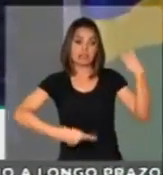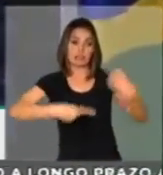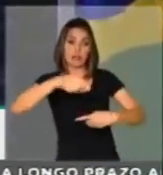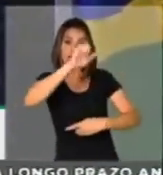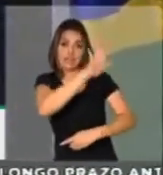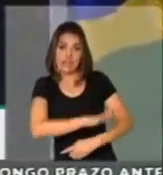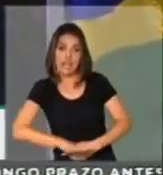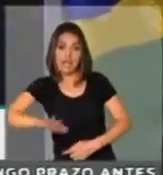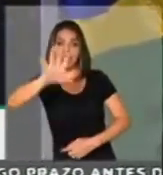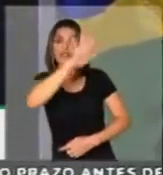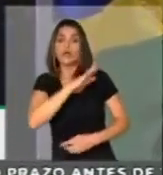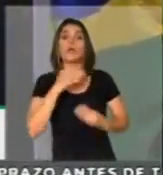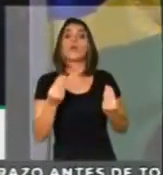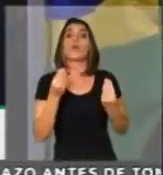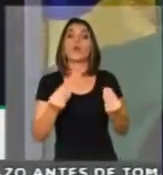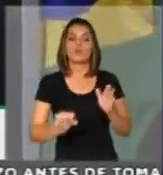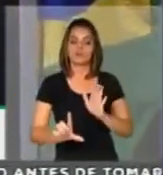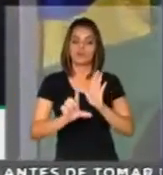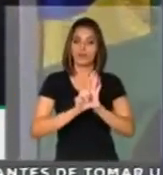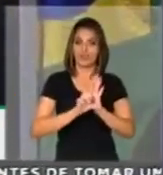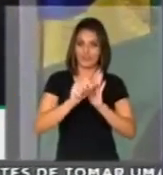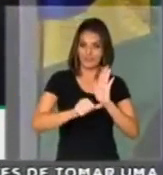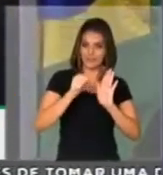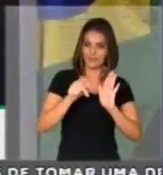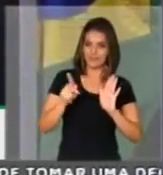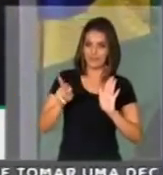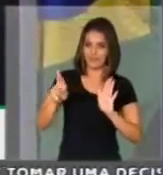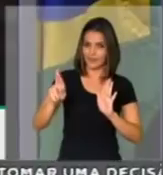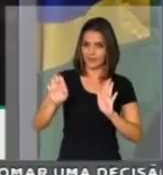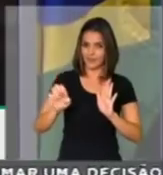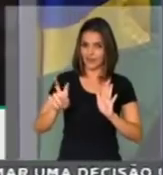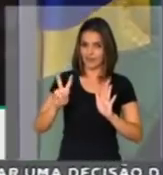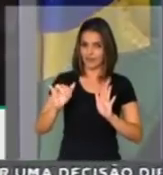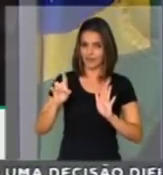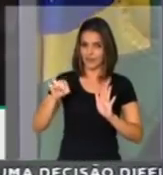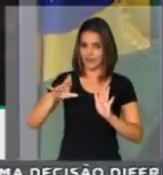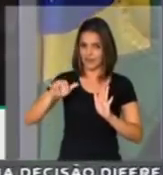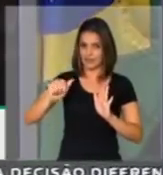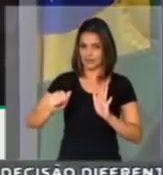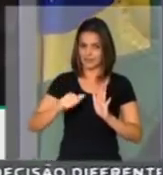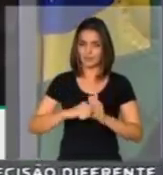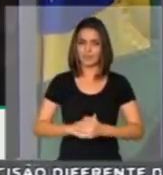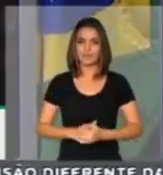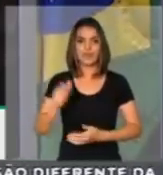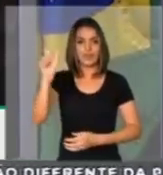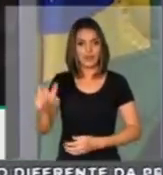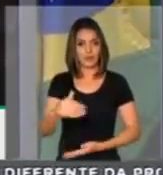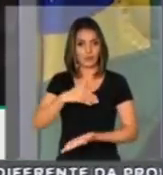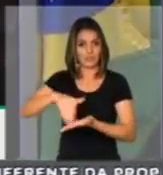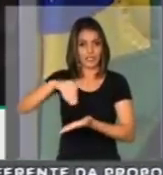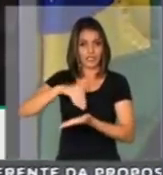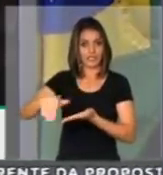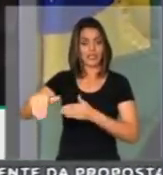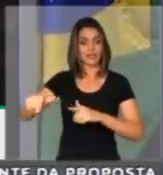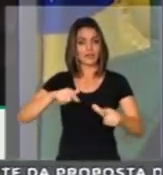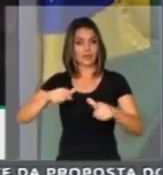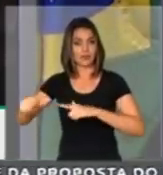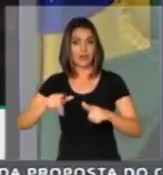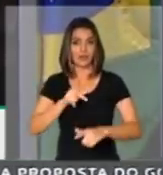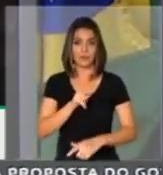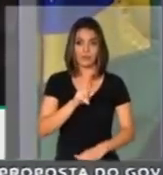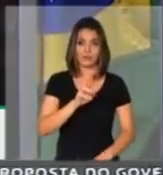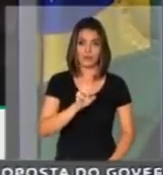na atualidade, que é a reforma previdenciária, né? Hoje nós tivemos a presença aqui do excelentíssimo senhor secretário de Trabalho e